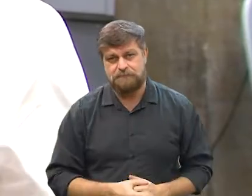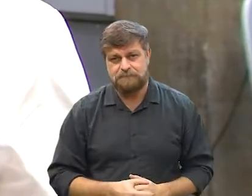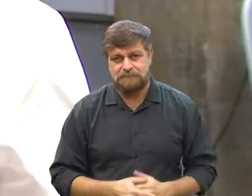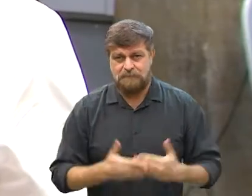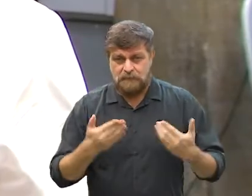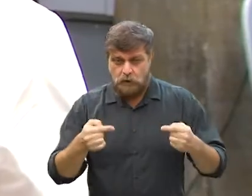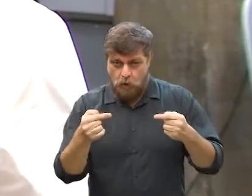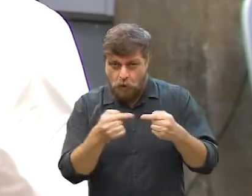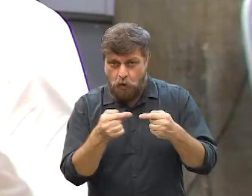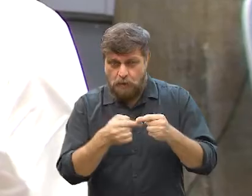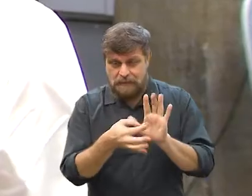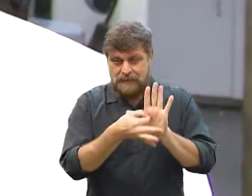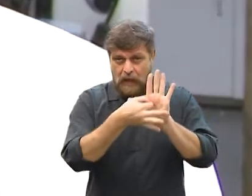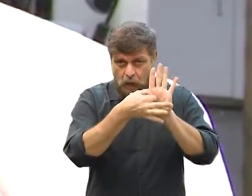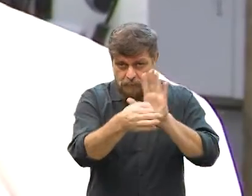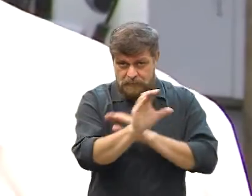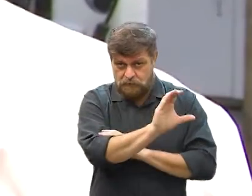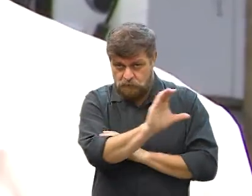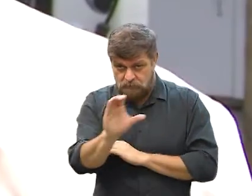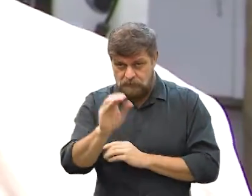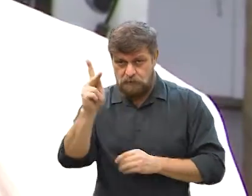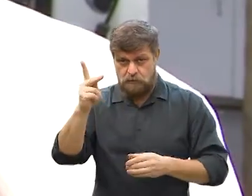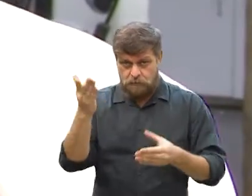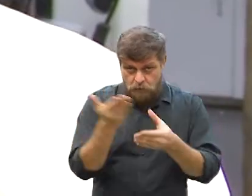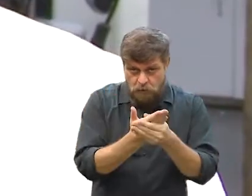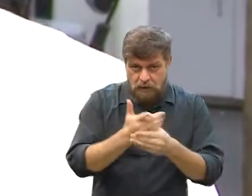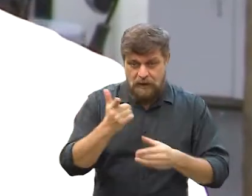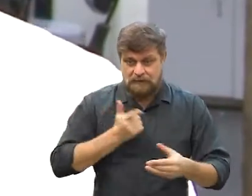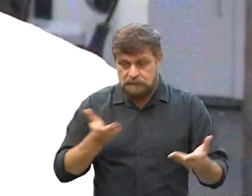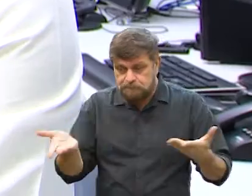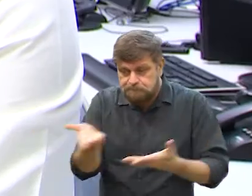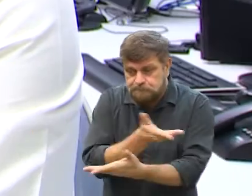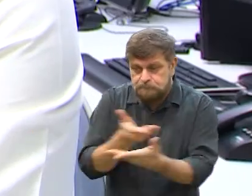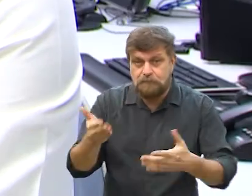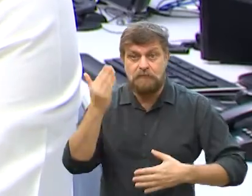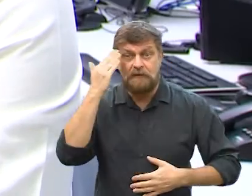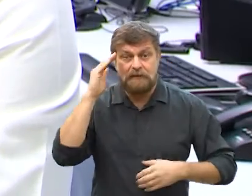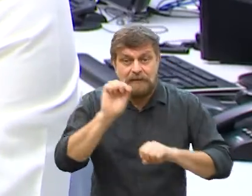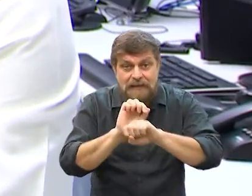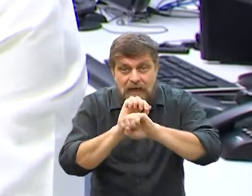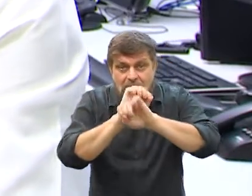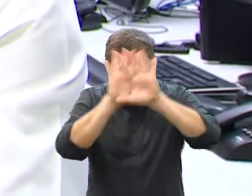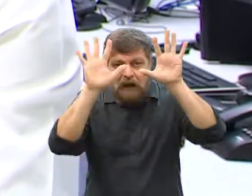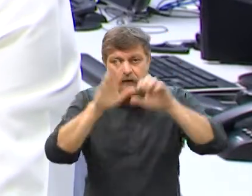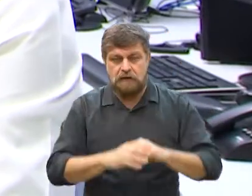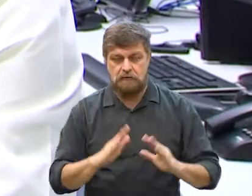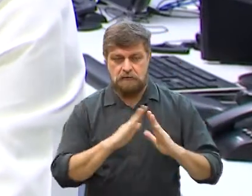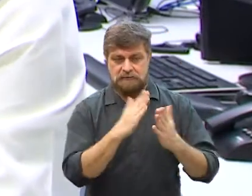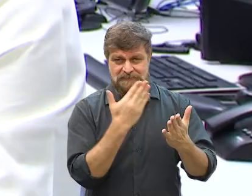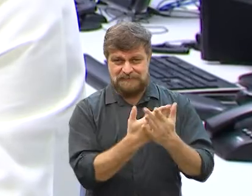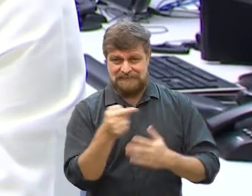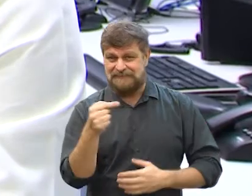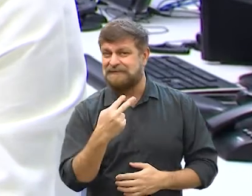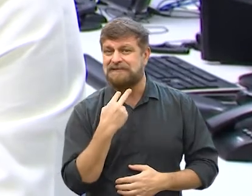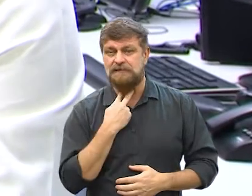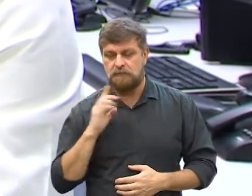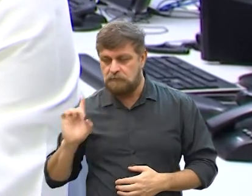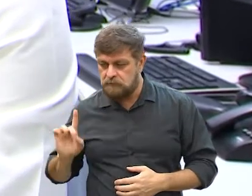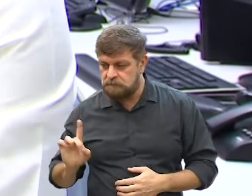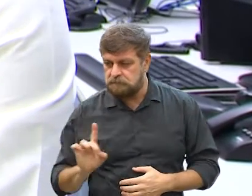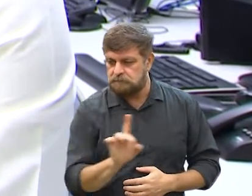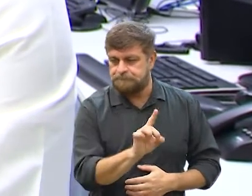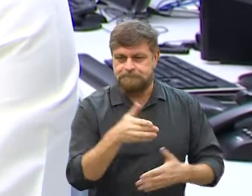Ainda de acordo com o Éder, é fundamental que haja transparência entre as partes. Se a escola não puder receber o